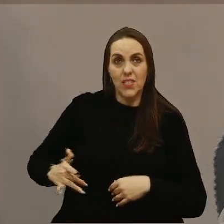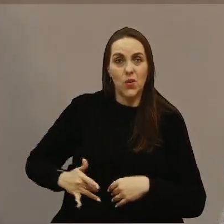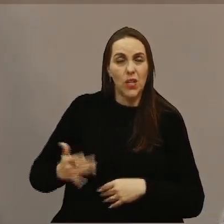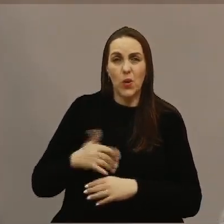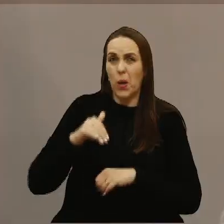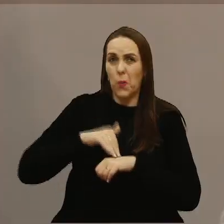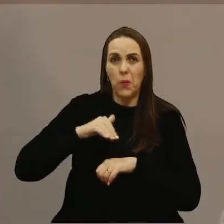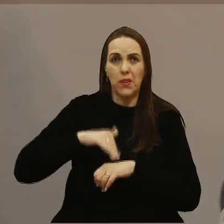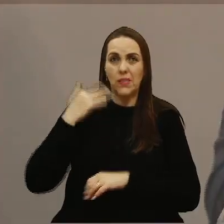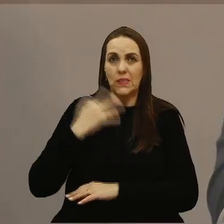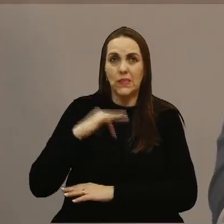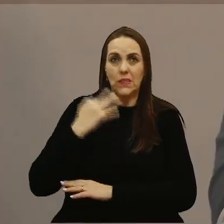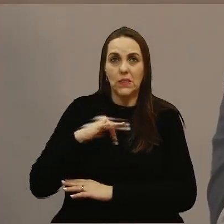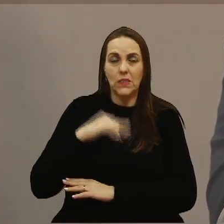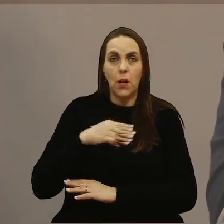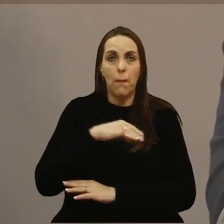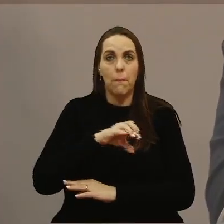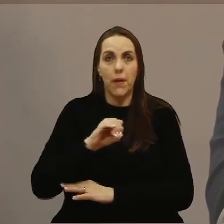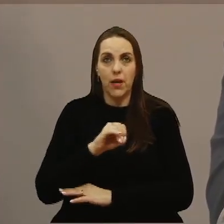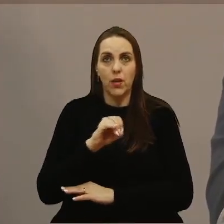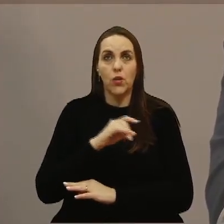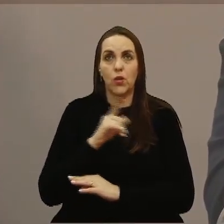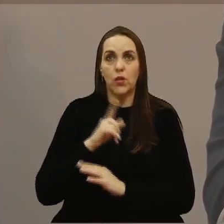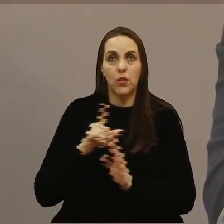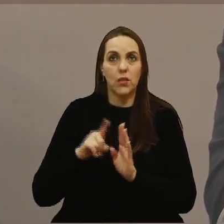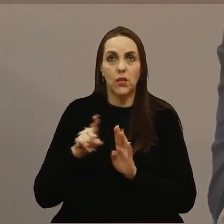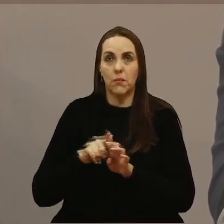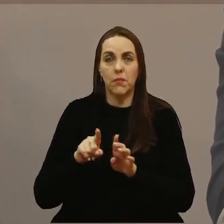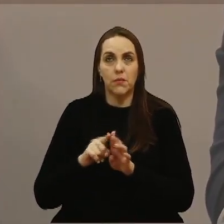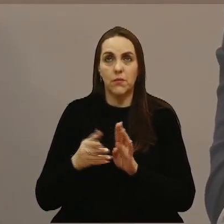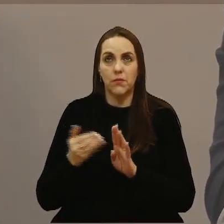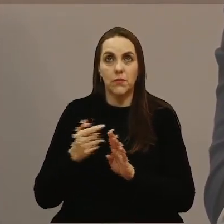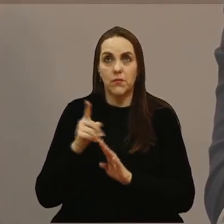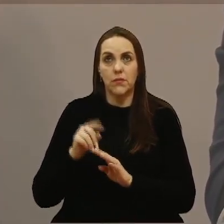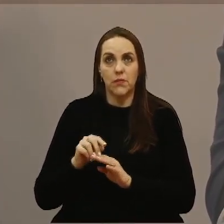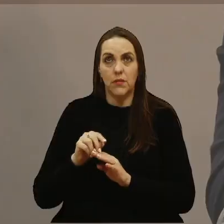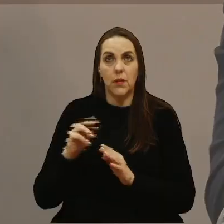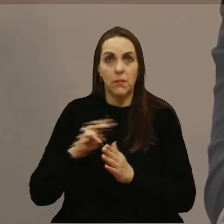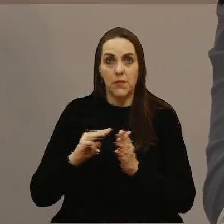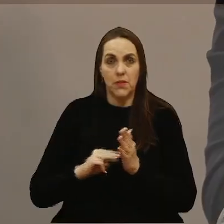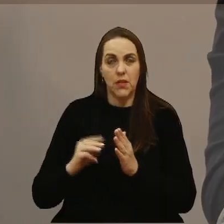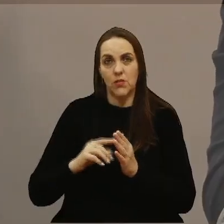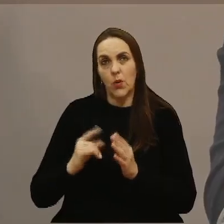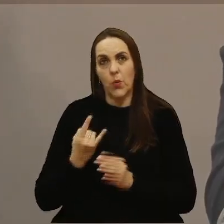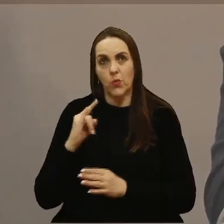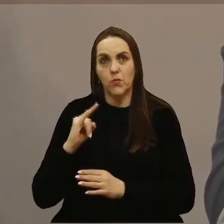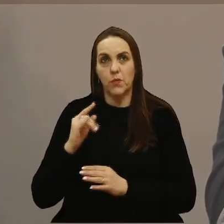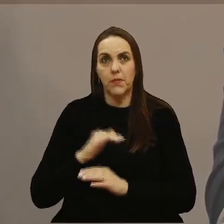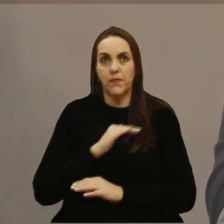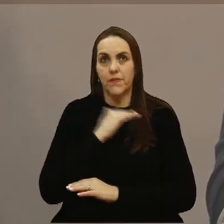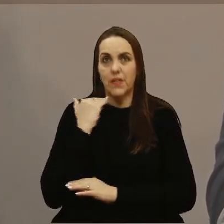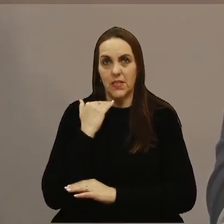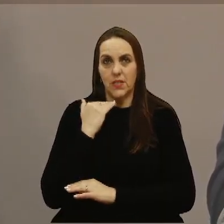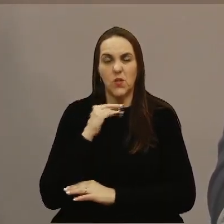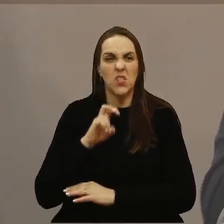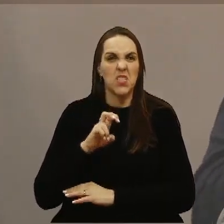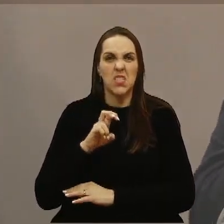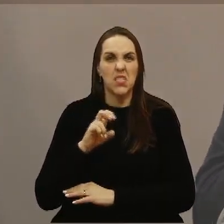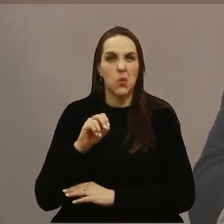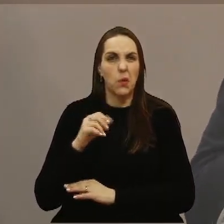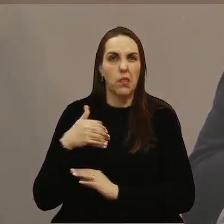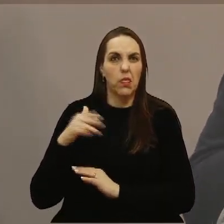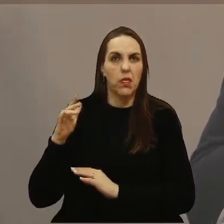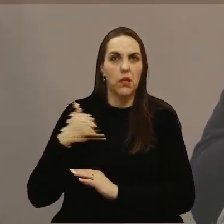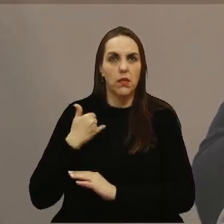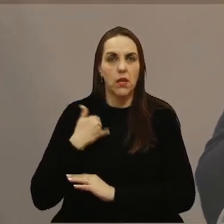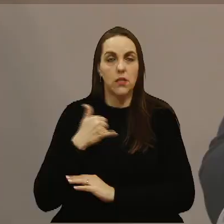dores. Aí, em maio, ele mandou mensagem dizendo para mim que tinha dado certo. Essa aqui foi a última mensagem dele, que depois ele faleceu. Com 50 e tantos anos de idade, ele faleceu porque ele estava aguardando uma